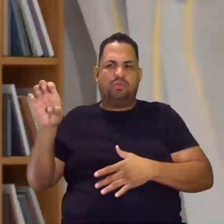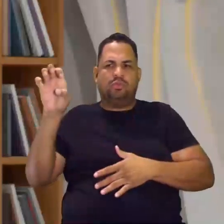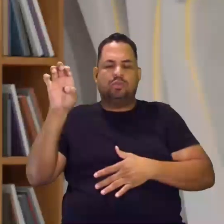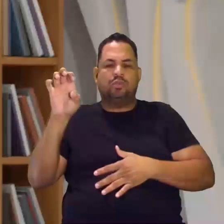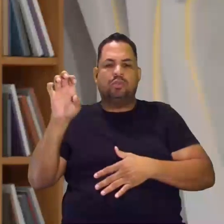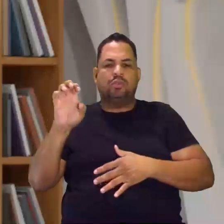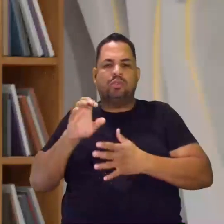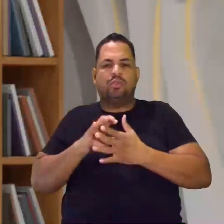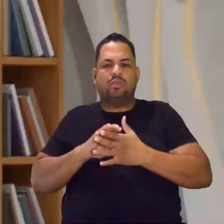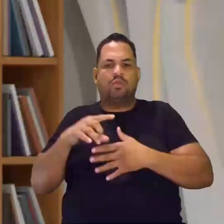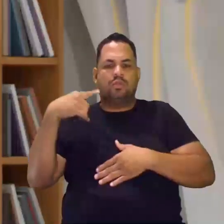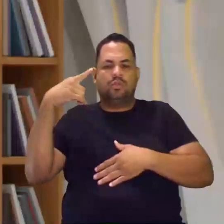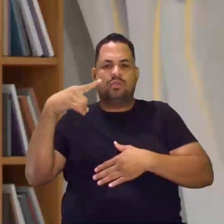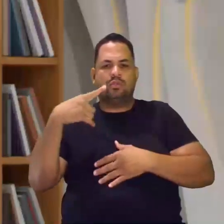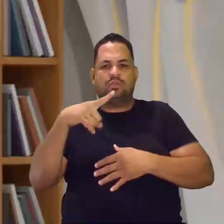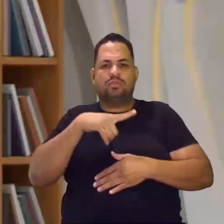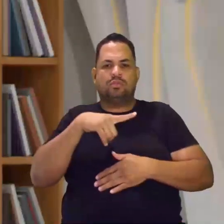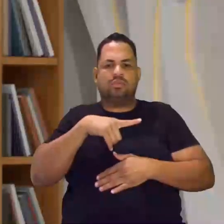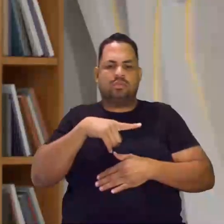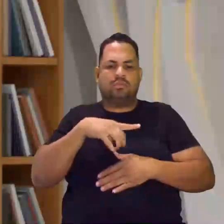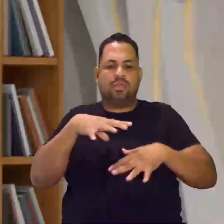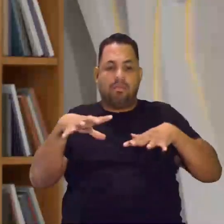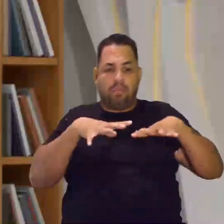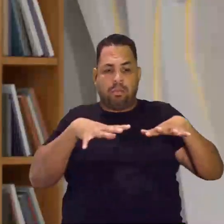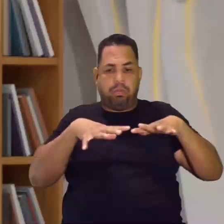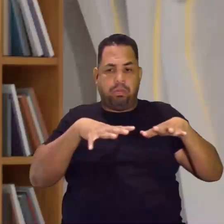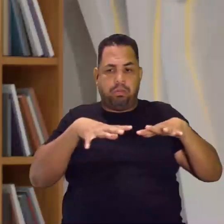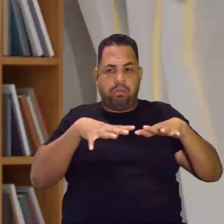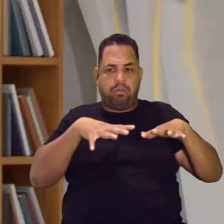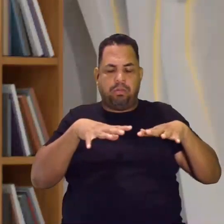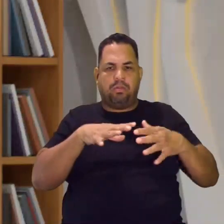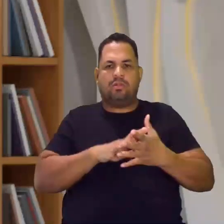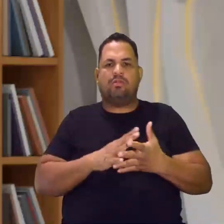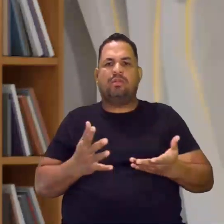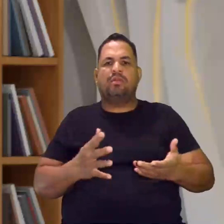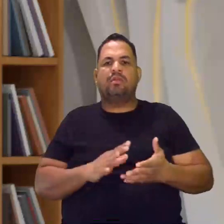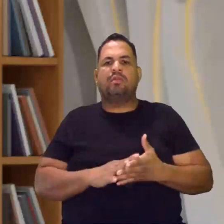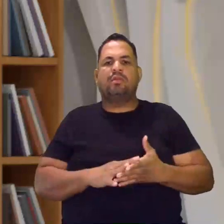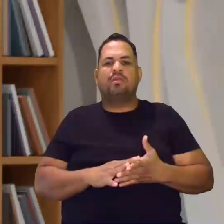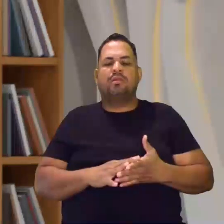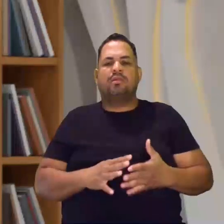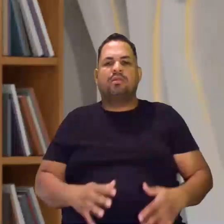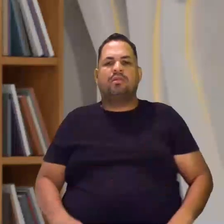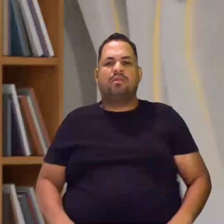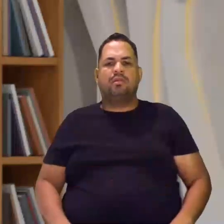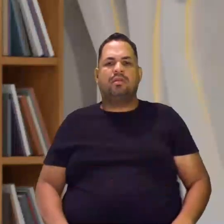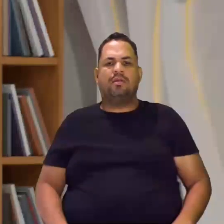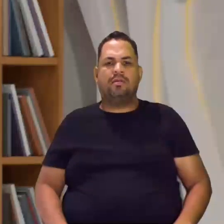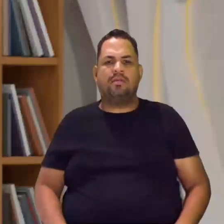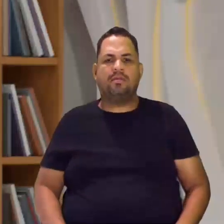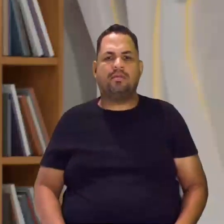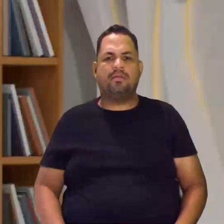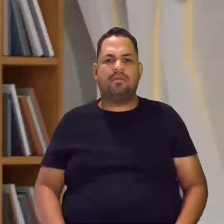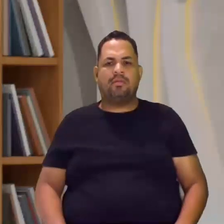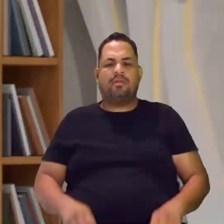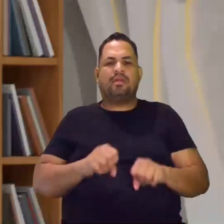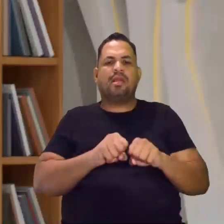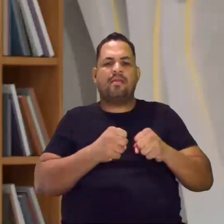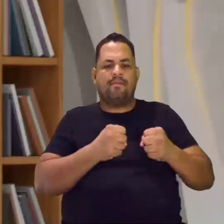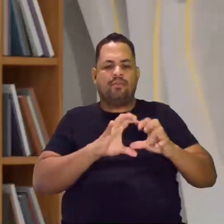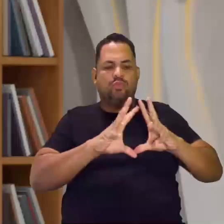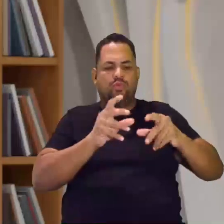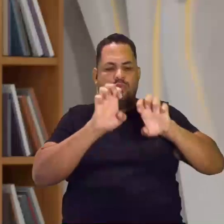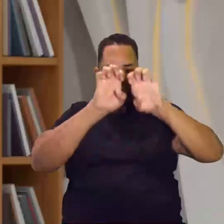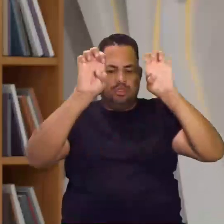quando no Peru ele é marcado por alguns terremotos. E os terremotos, eles quebraram todas